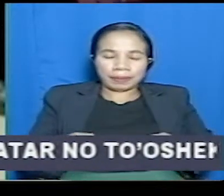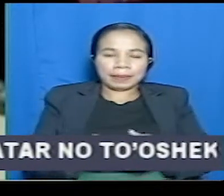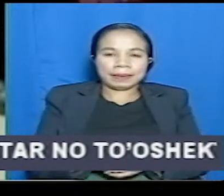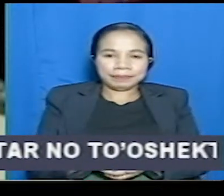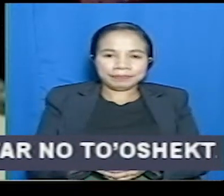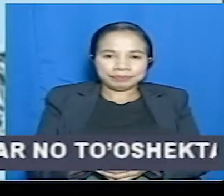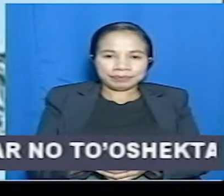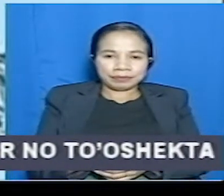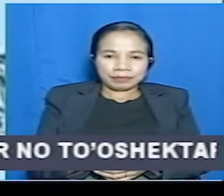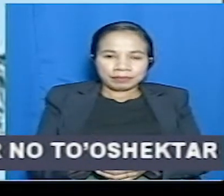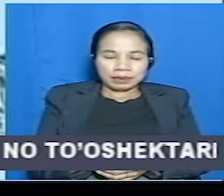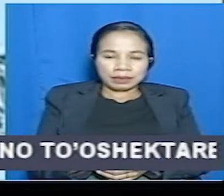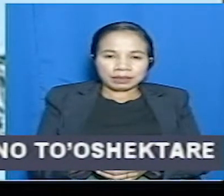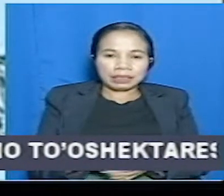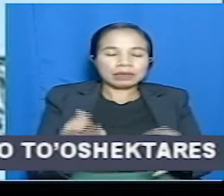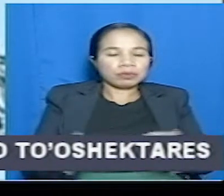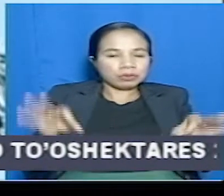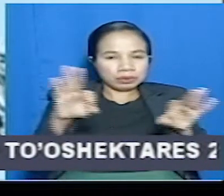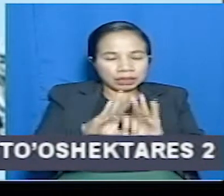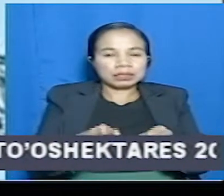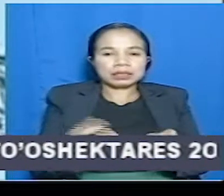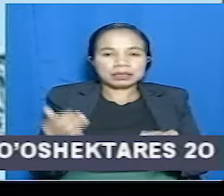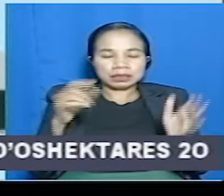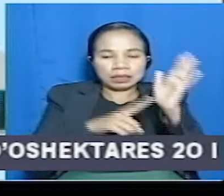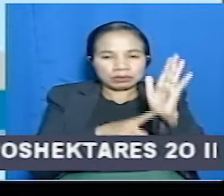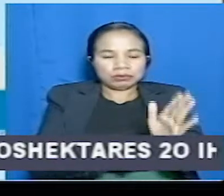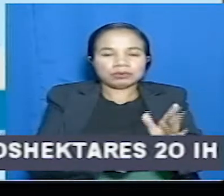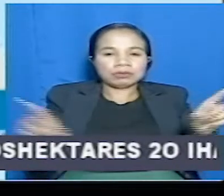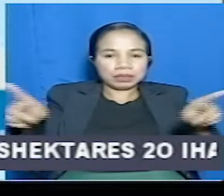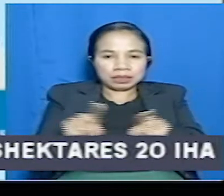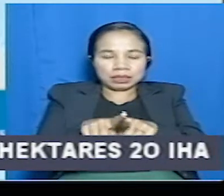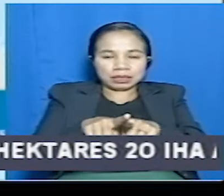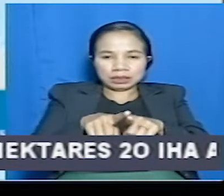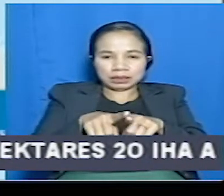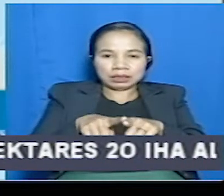não é mas se levanta, maka nessa, por exemplo,